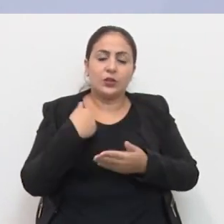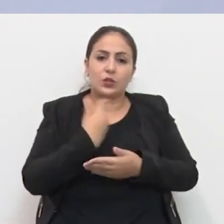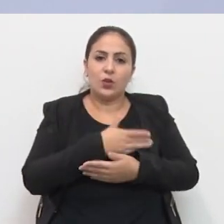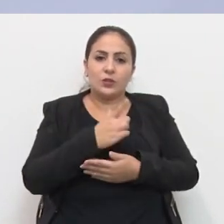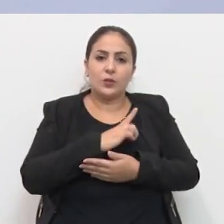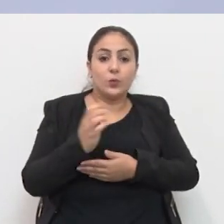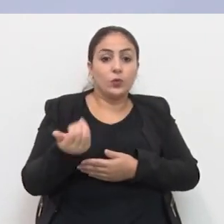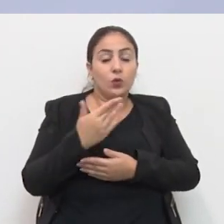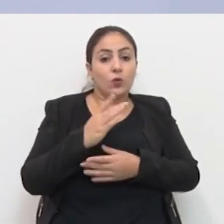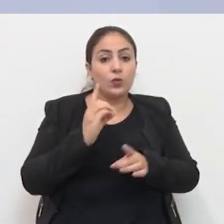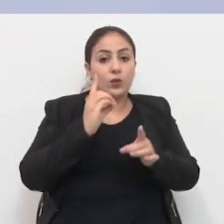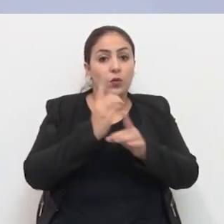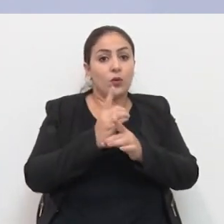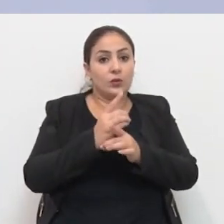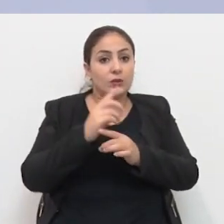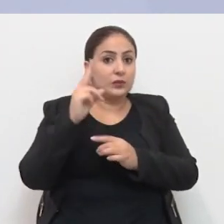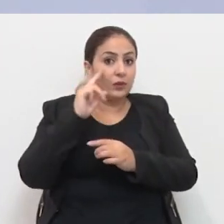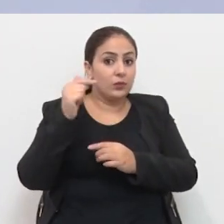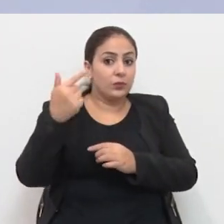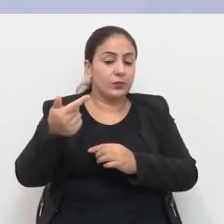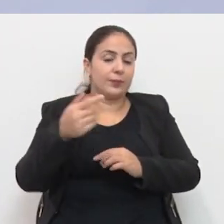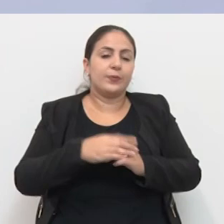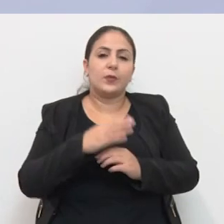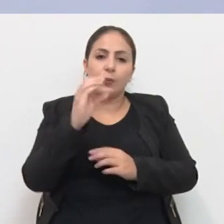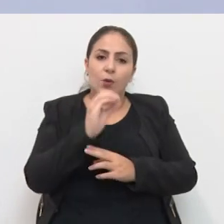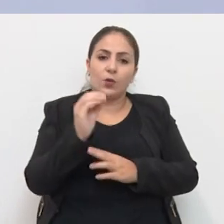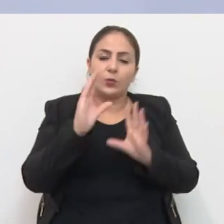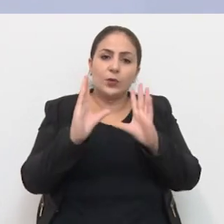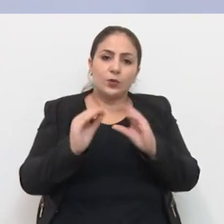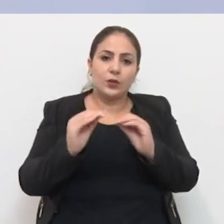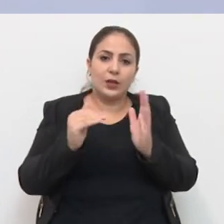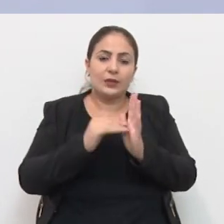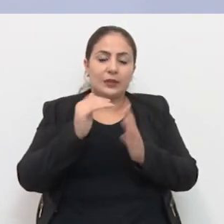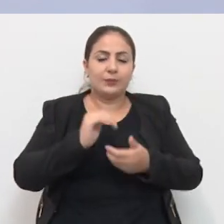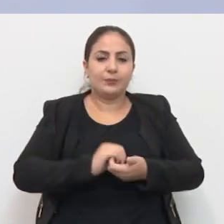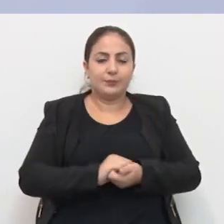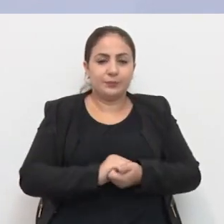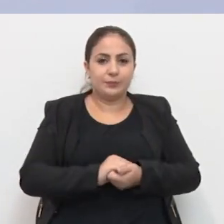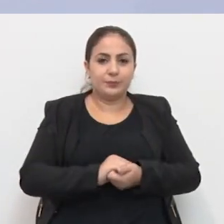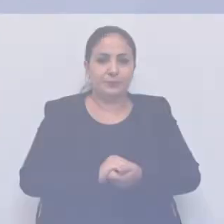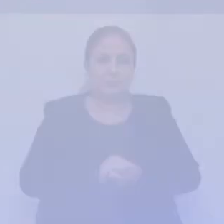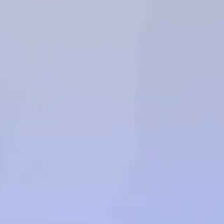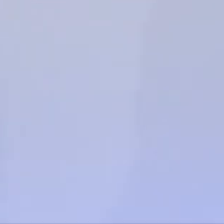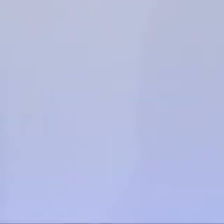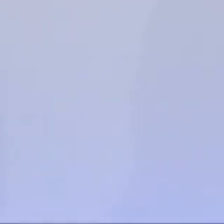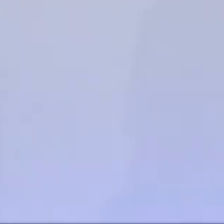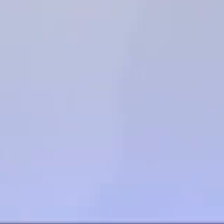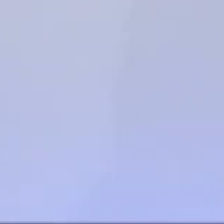Nós temos um novo encontro na próxima segunda-feira. Uma ótima noite e até lá!